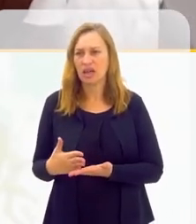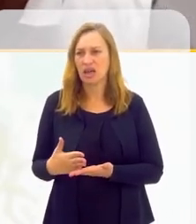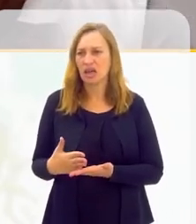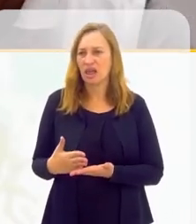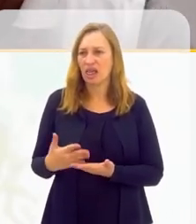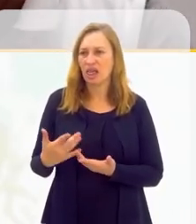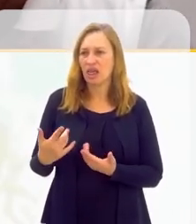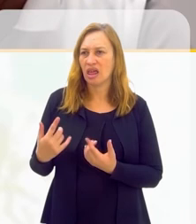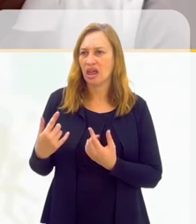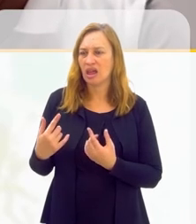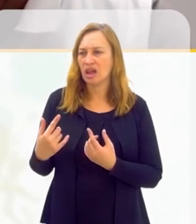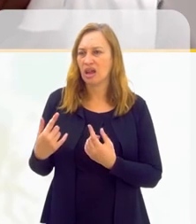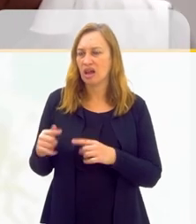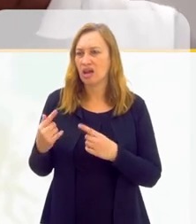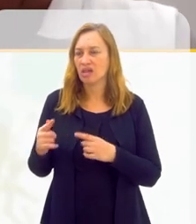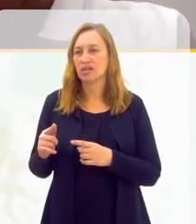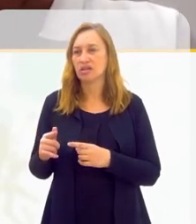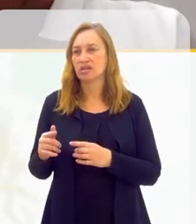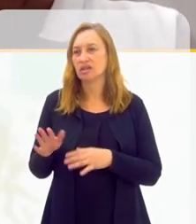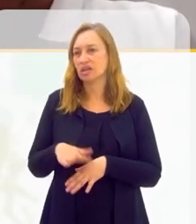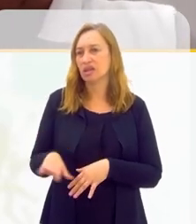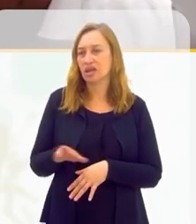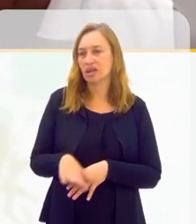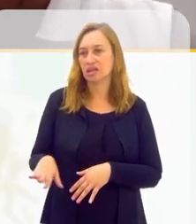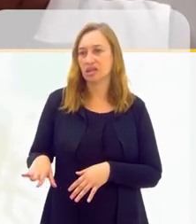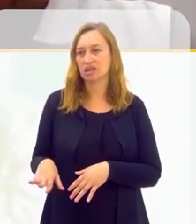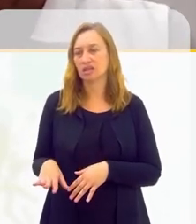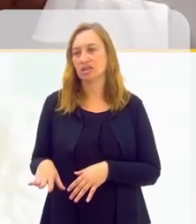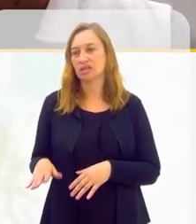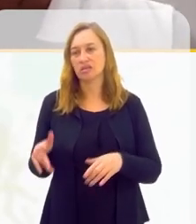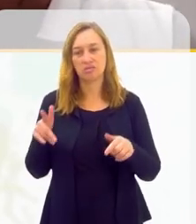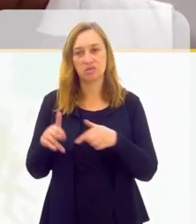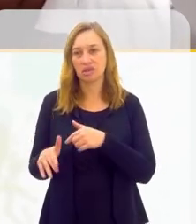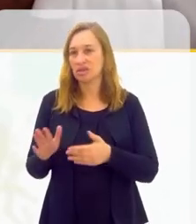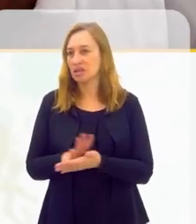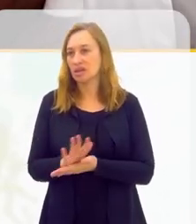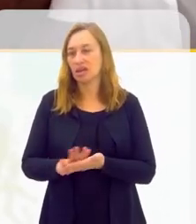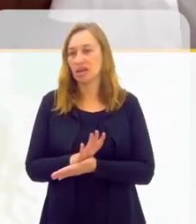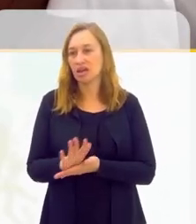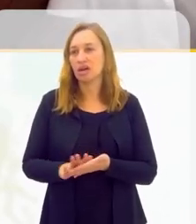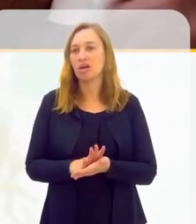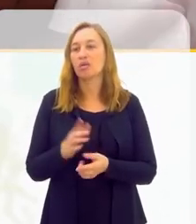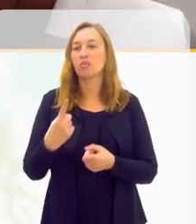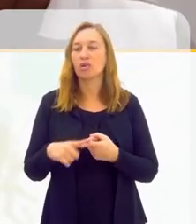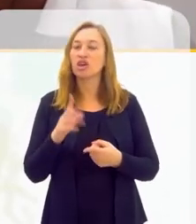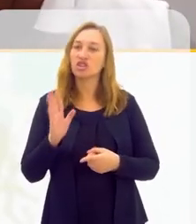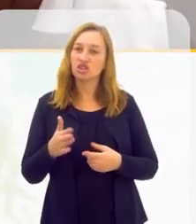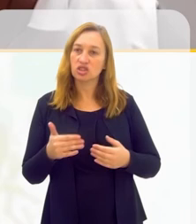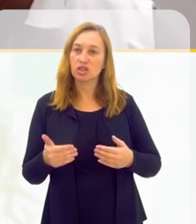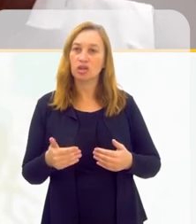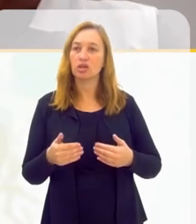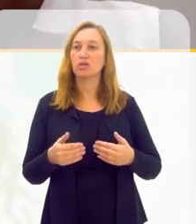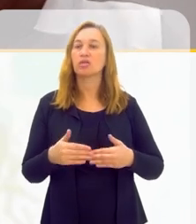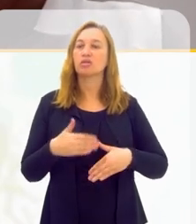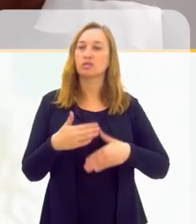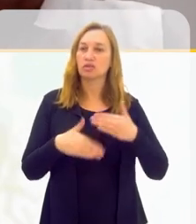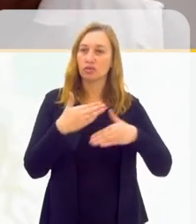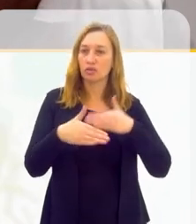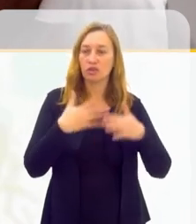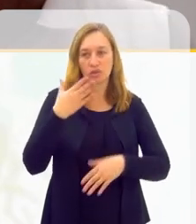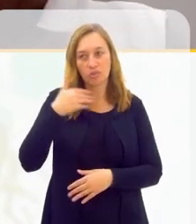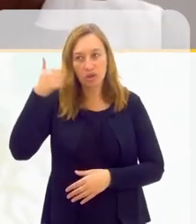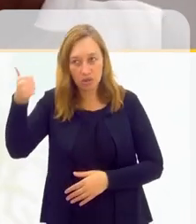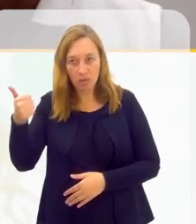a protestar porque a criança vai estar em risco ou porque a criança vai ser prejudicada, porque para eles já houve uma construção que se tornou